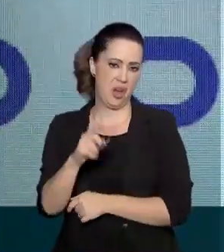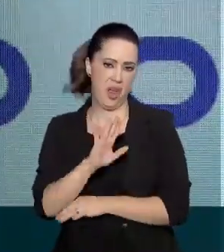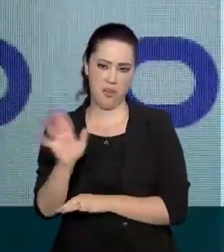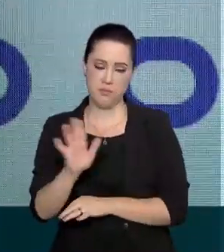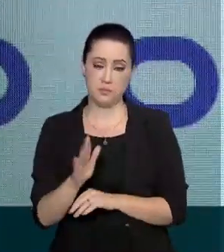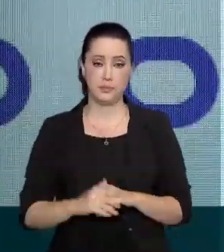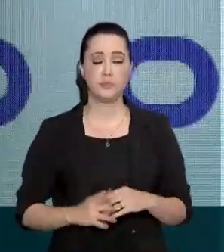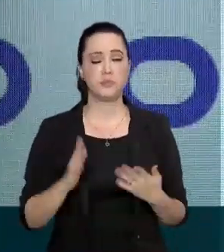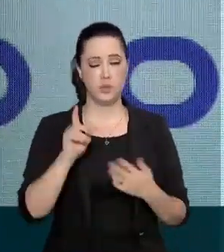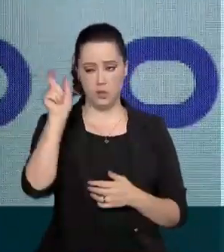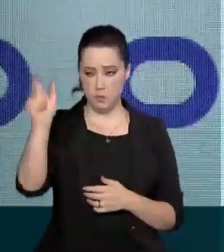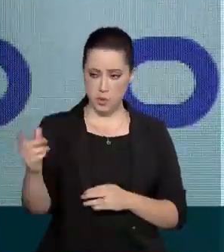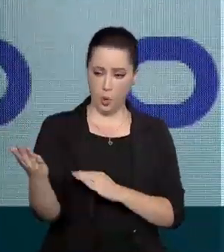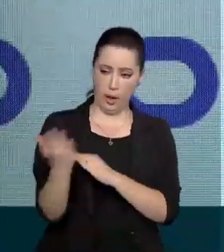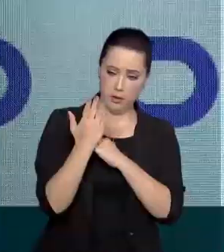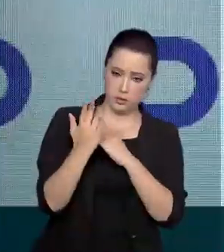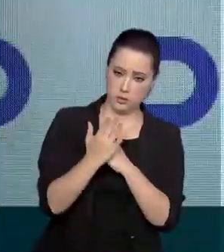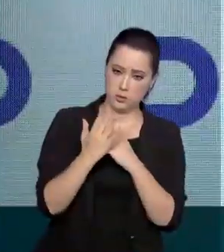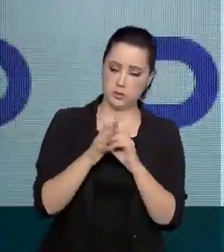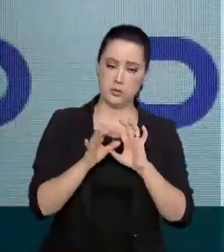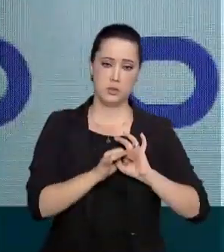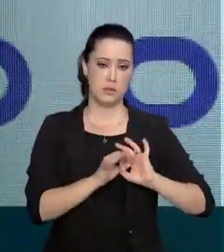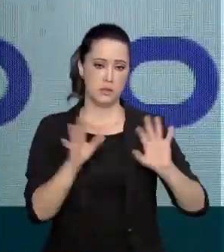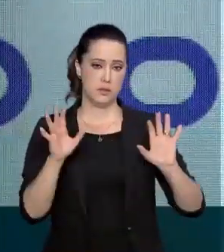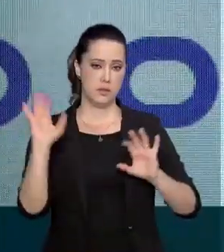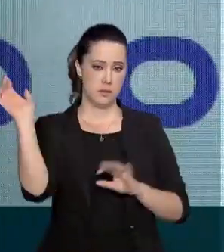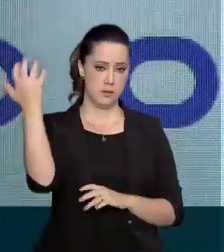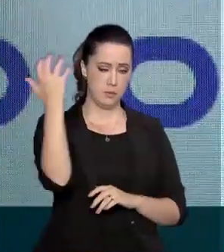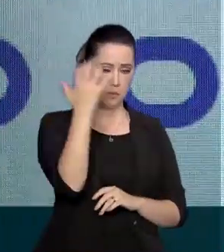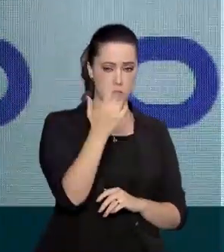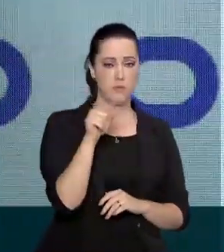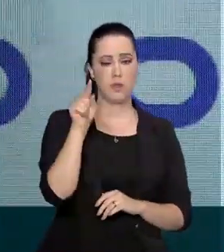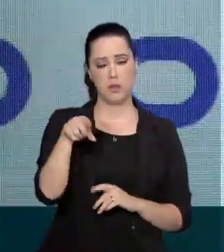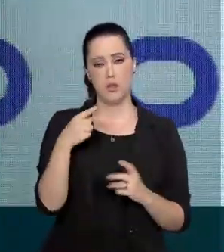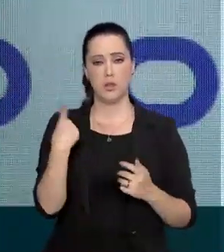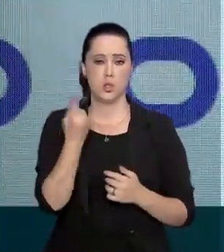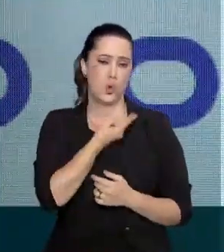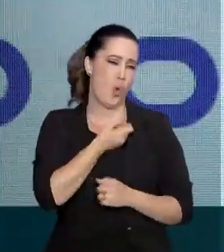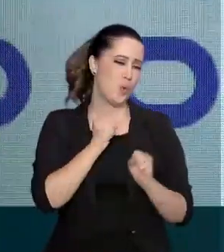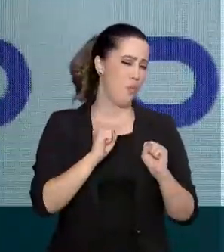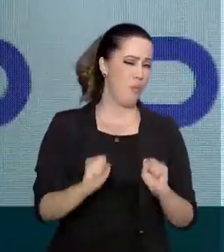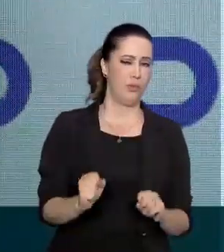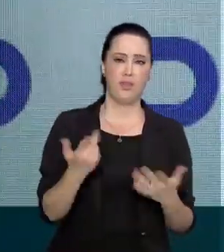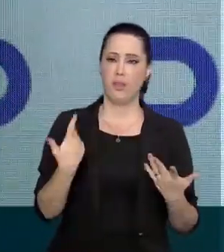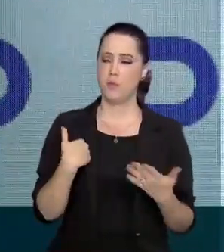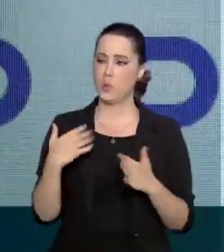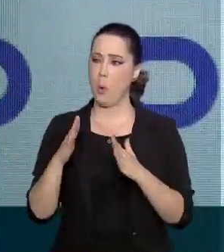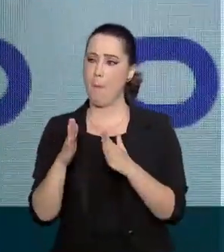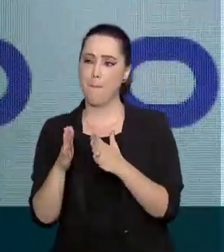questão, em especial, das licenças. Nós não podemos, ao pedirmos uma